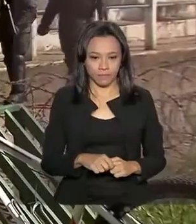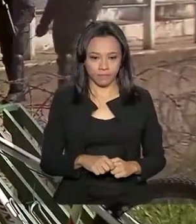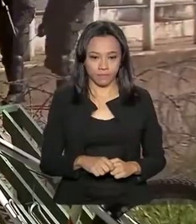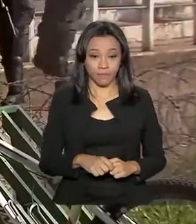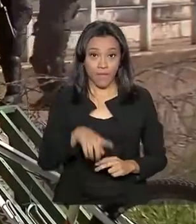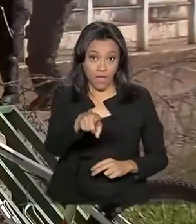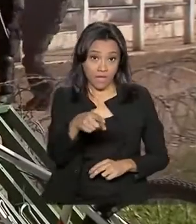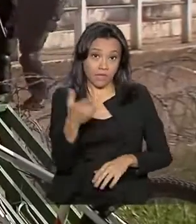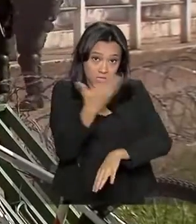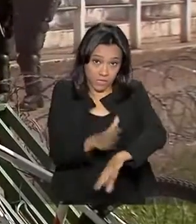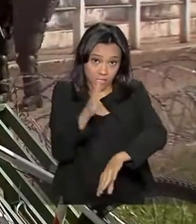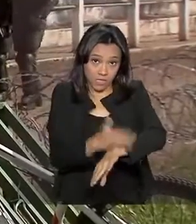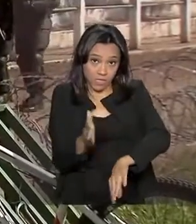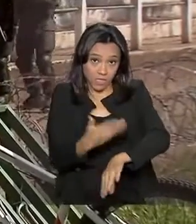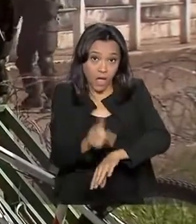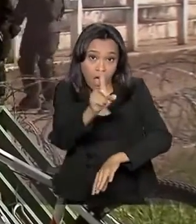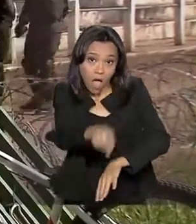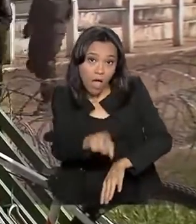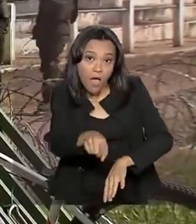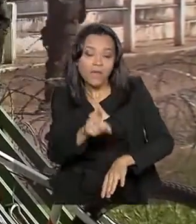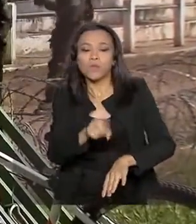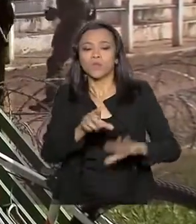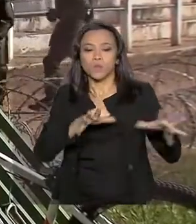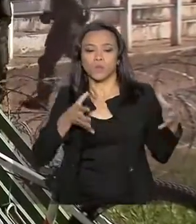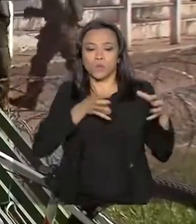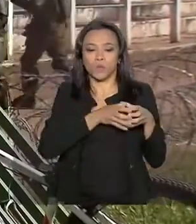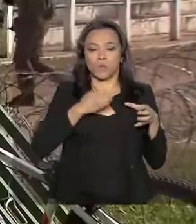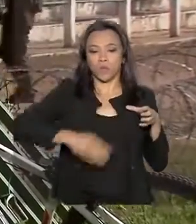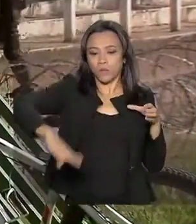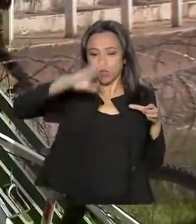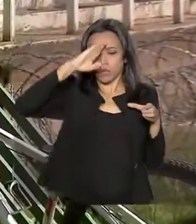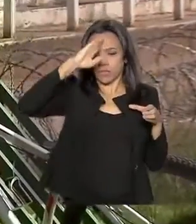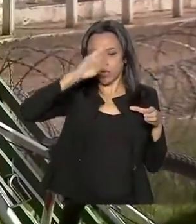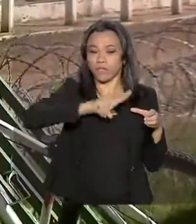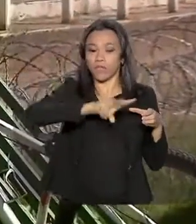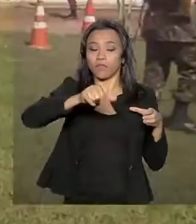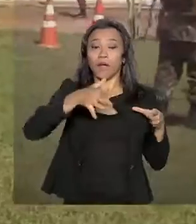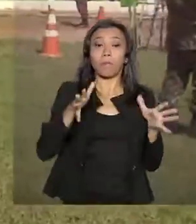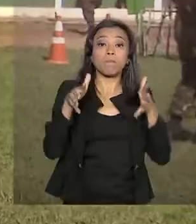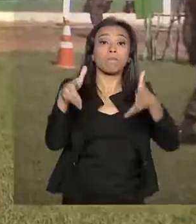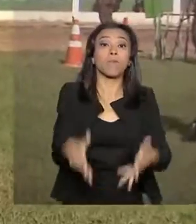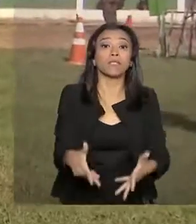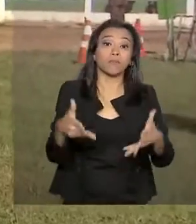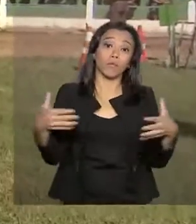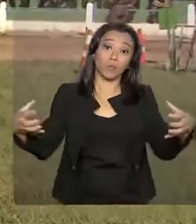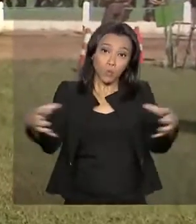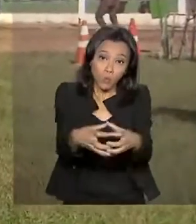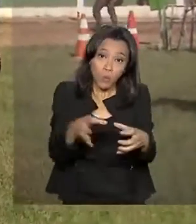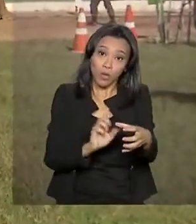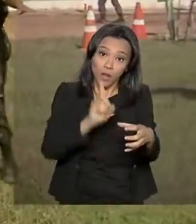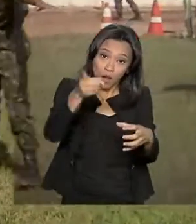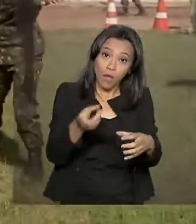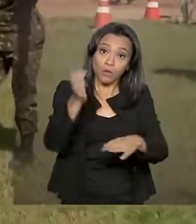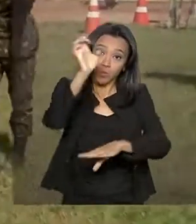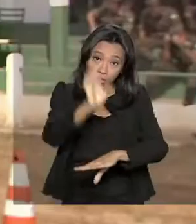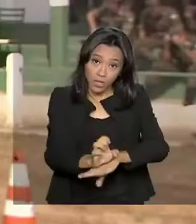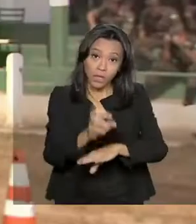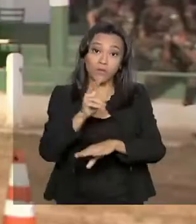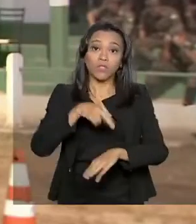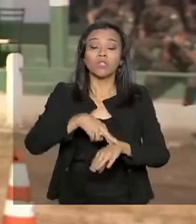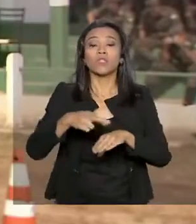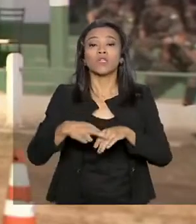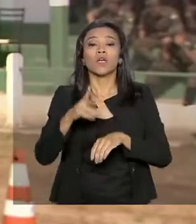A simulação faz parte do treinamento das tropas do Exército que irão integrar a Operação Acolhida no estado de Roraima.